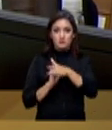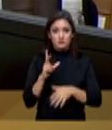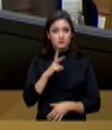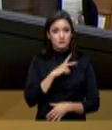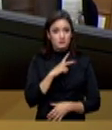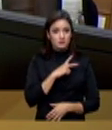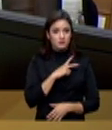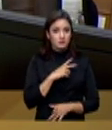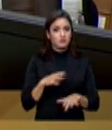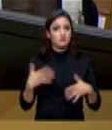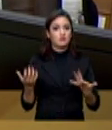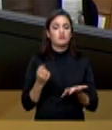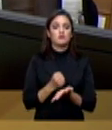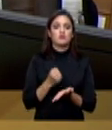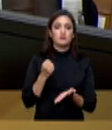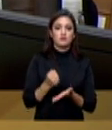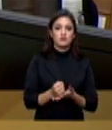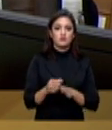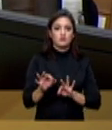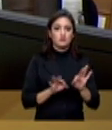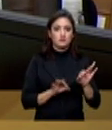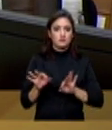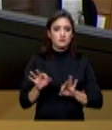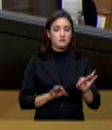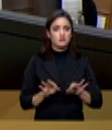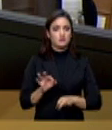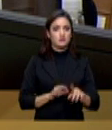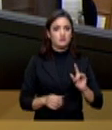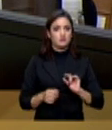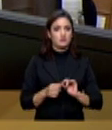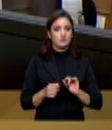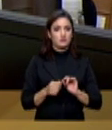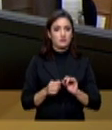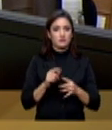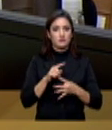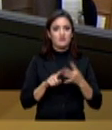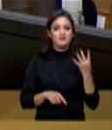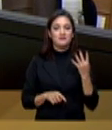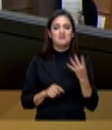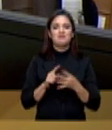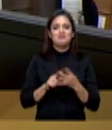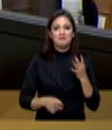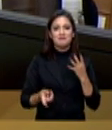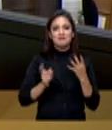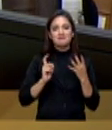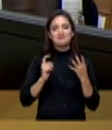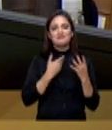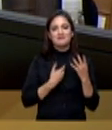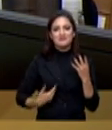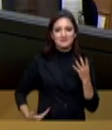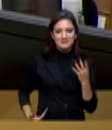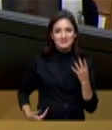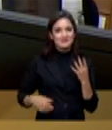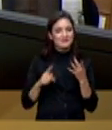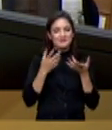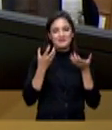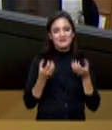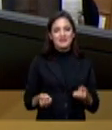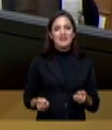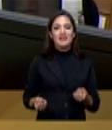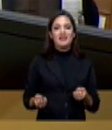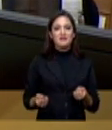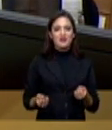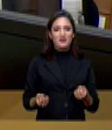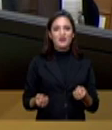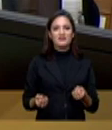uma vez que os contratos de programa São firmados entre as entidades da administração pública e não admite por